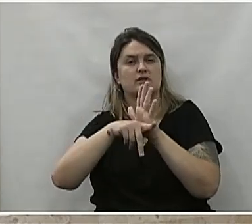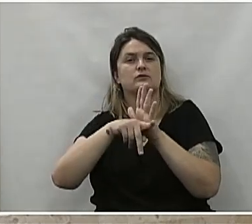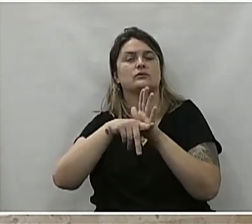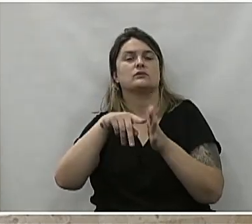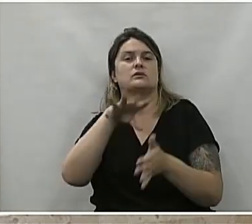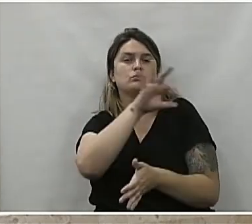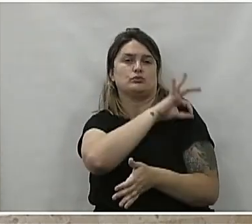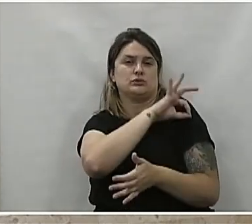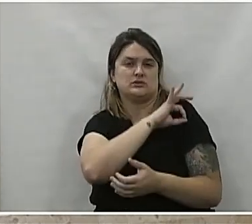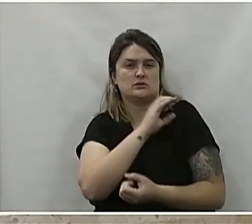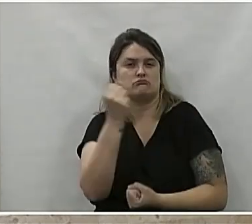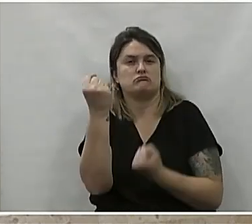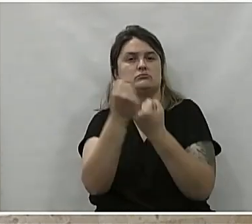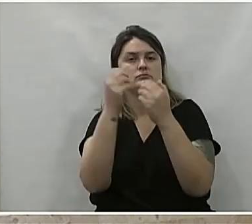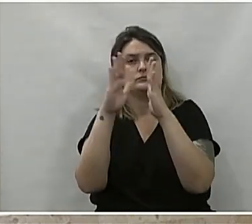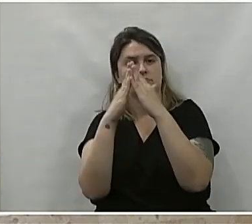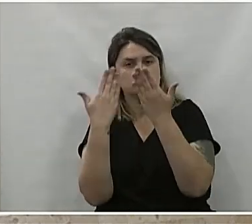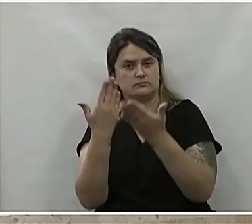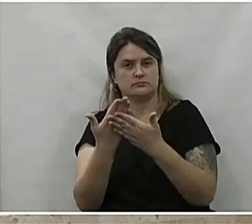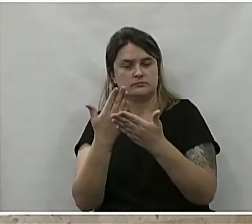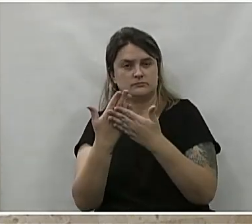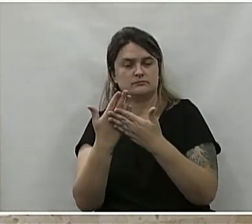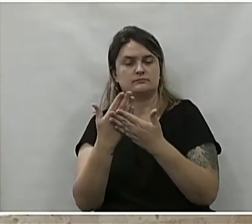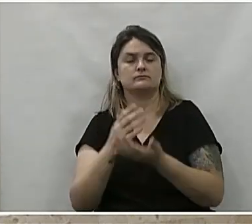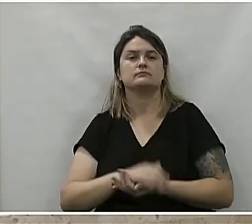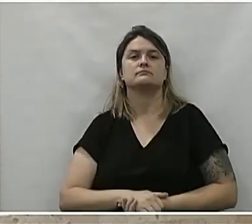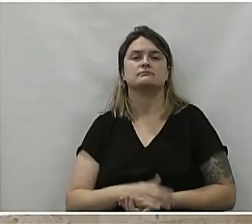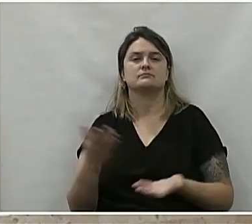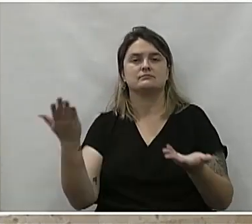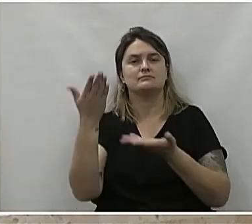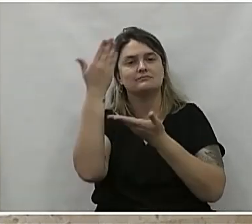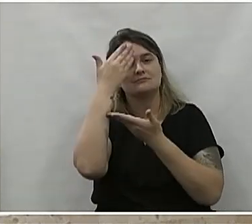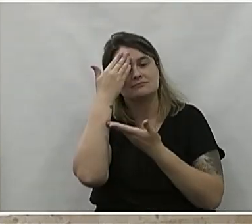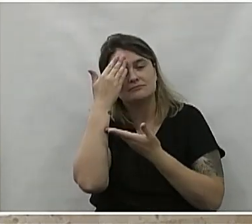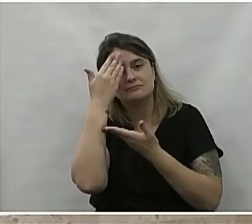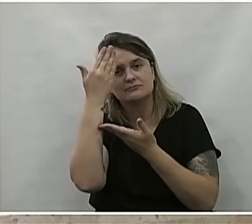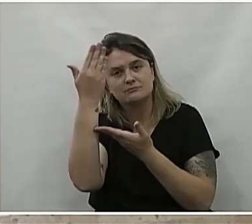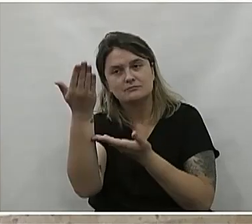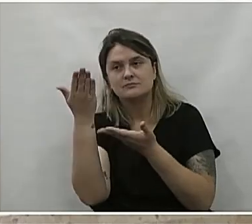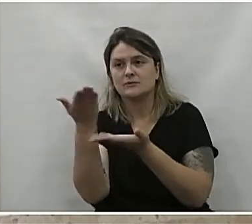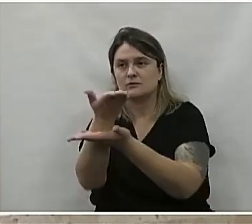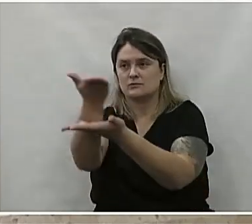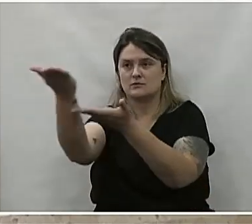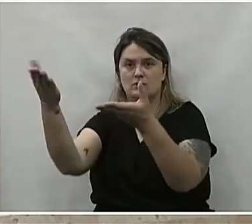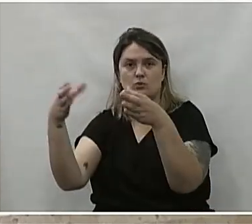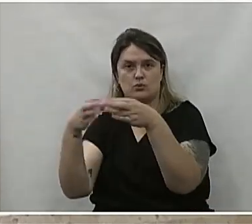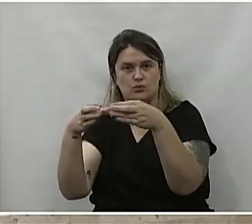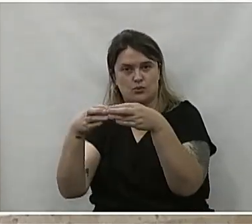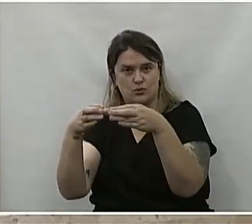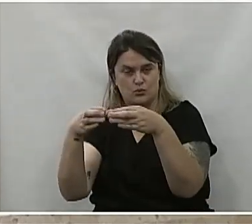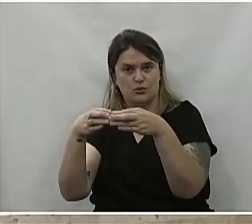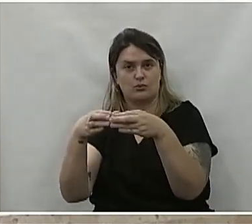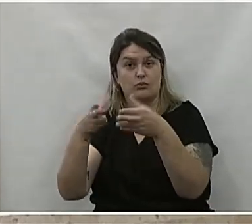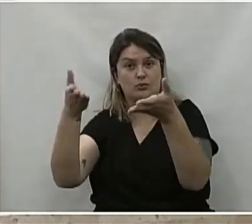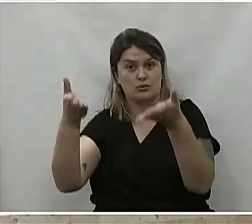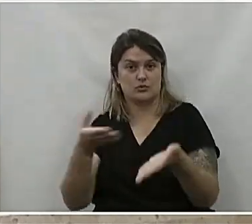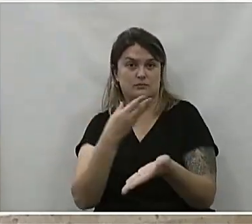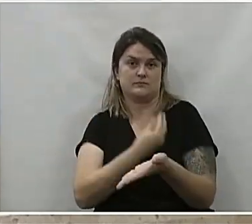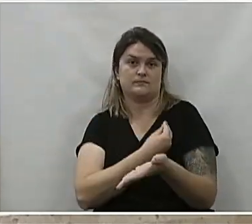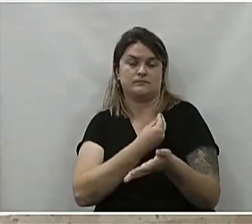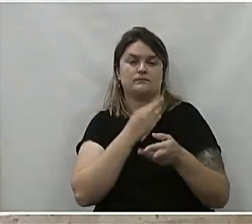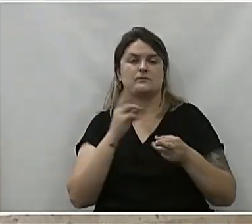BPEC Só tenho Agradecer A todos vocês Que estão aqui Hoje